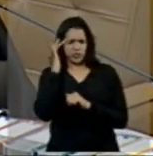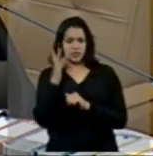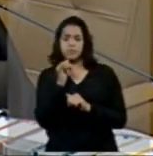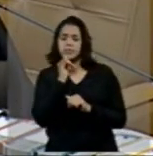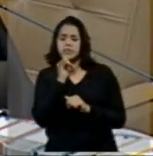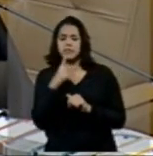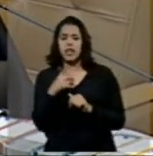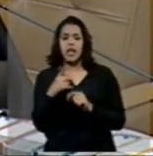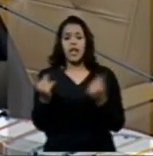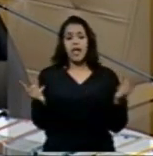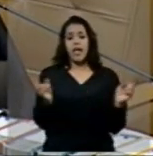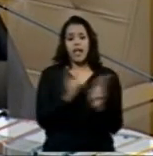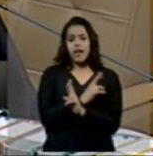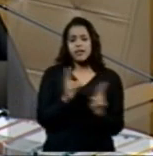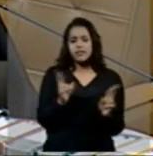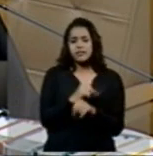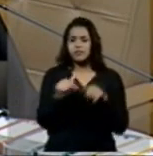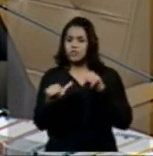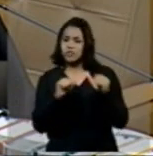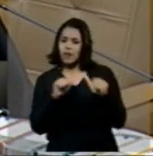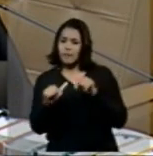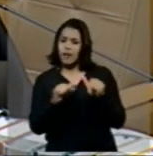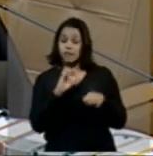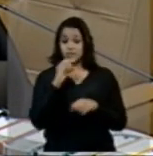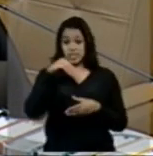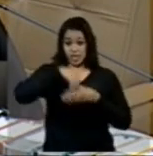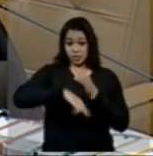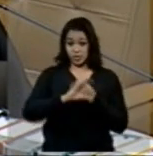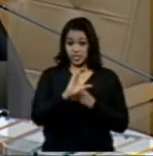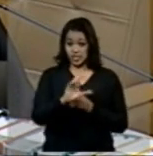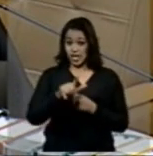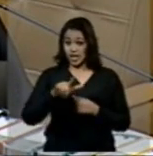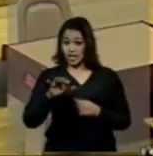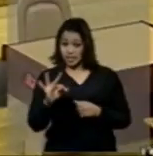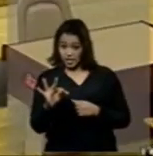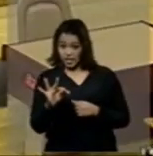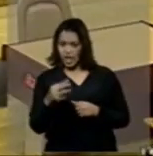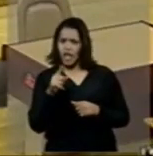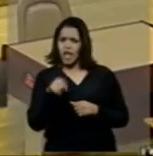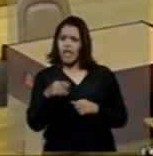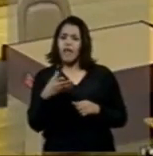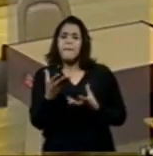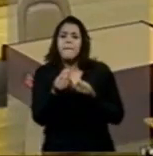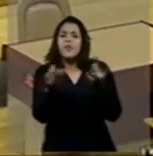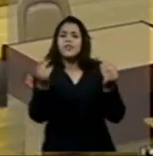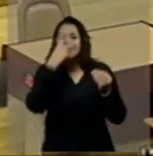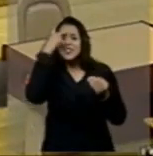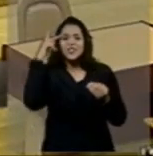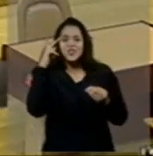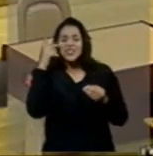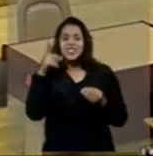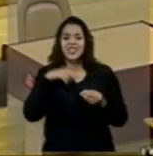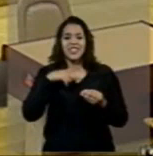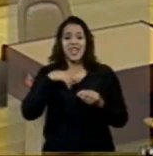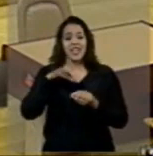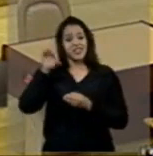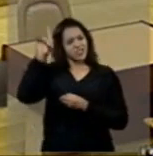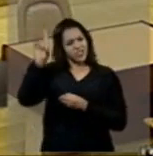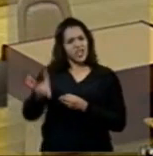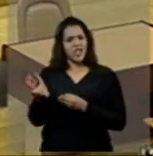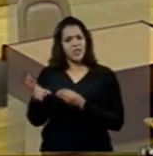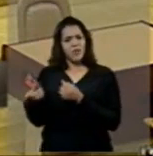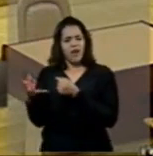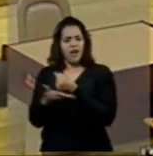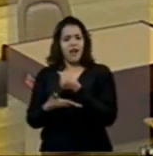relação de emprego, nos moldes seletistas, a porta de acesso a grande parte dos direitos garantidos no artigo 7º